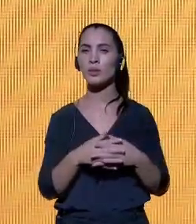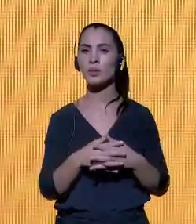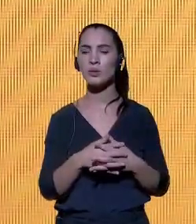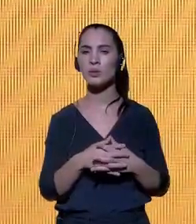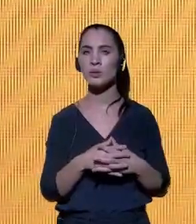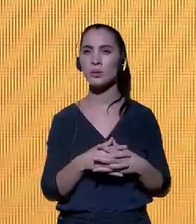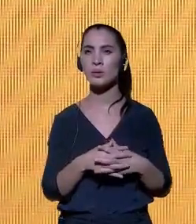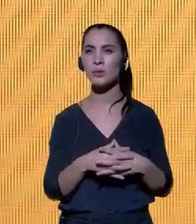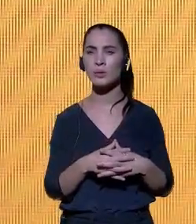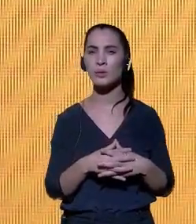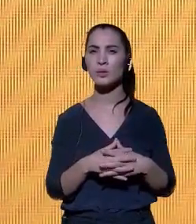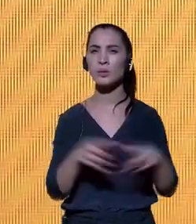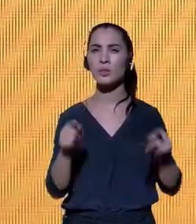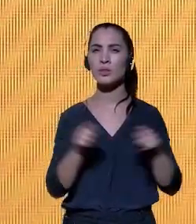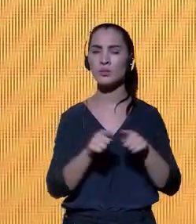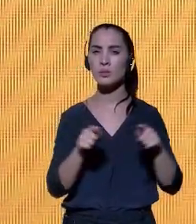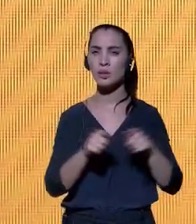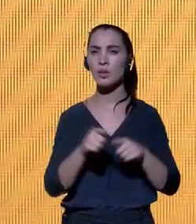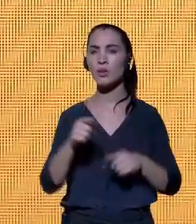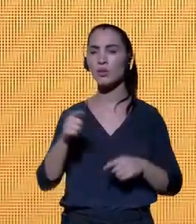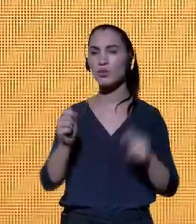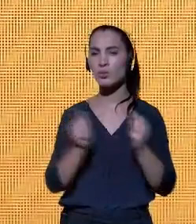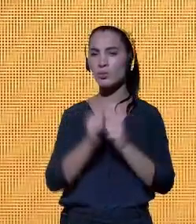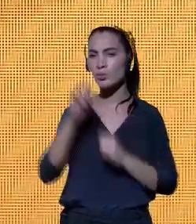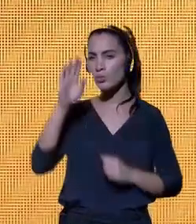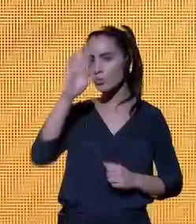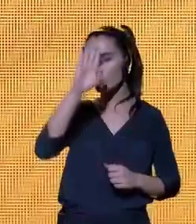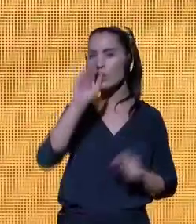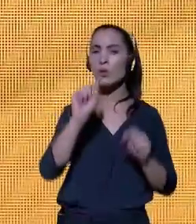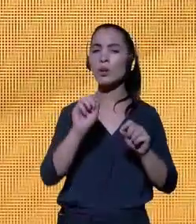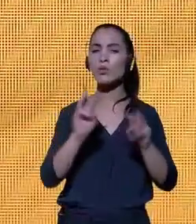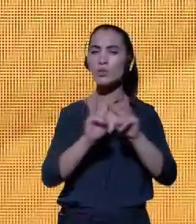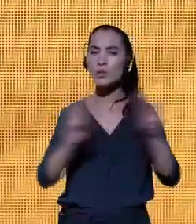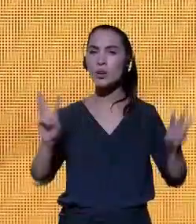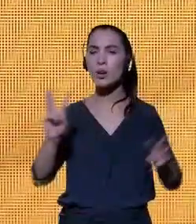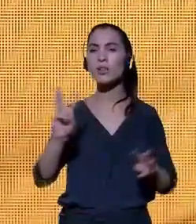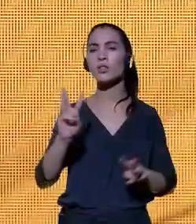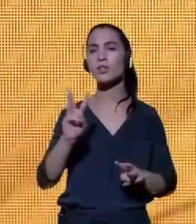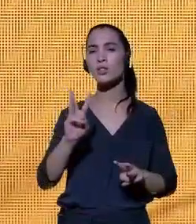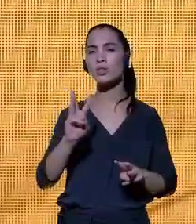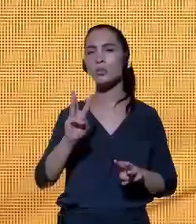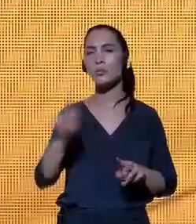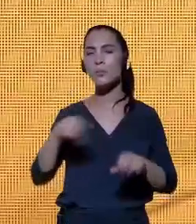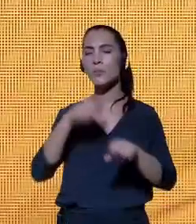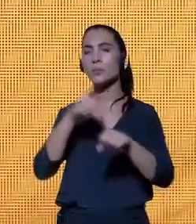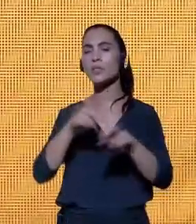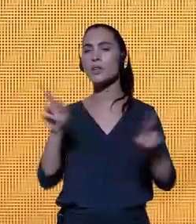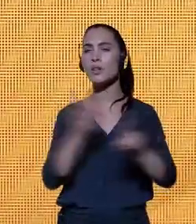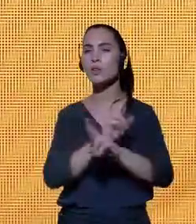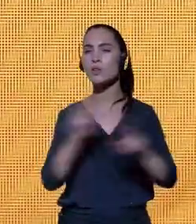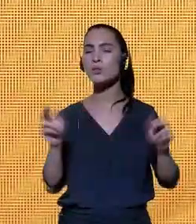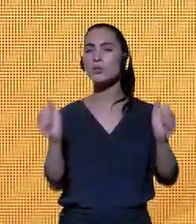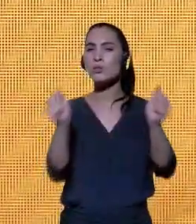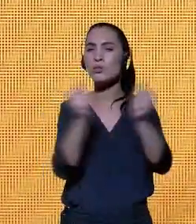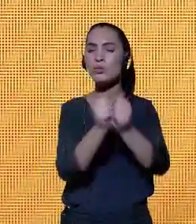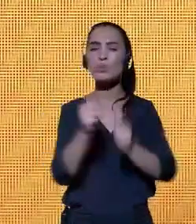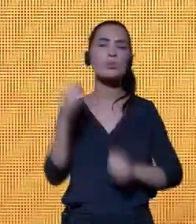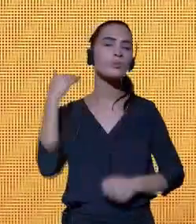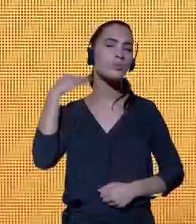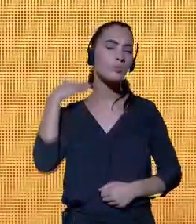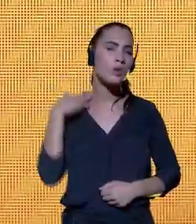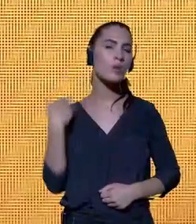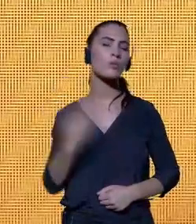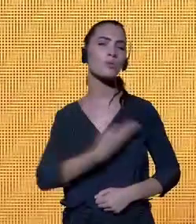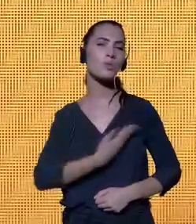o ministro do governo Bolsonaro foi uma plataforma país de relacionamento com os bancos de desenvolvimento